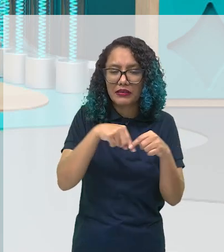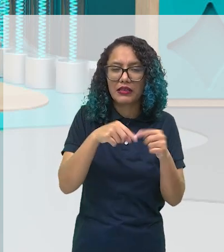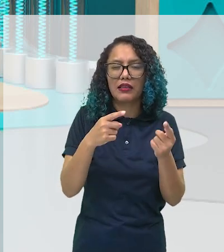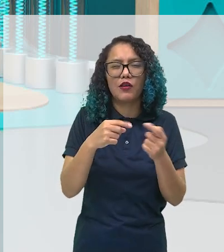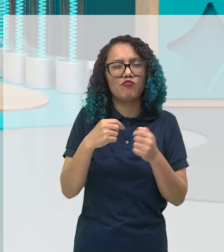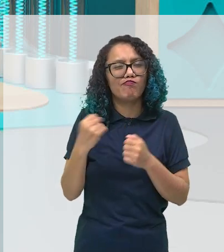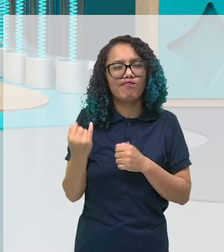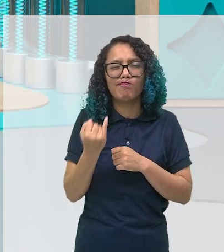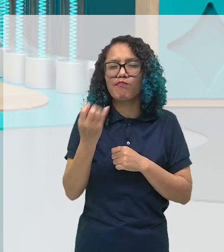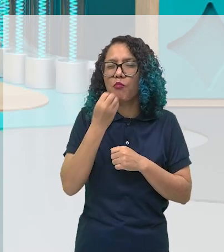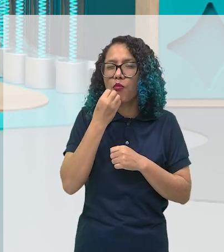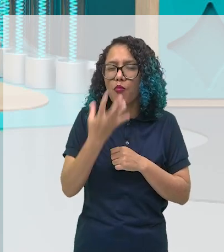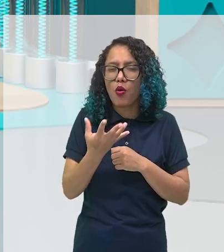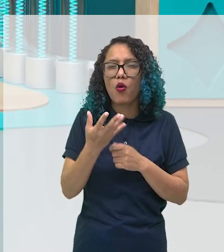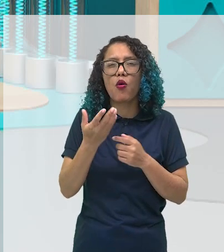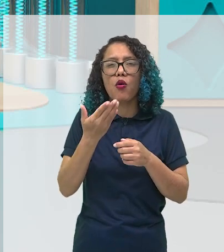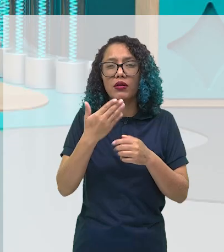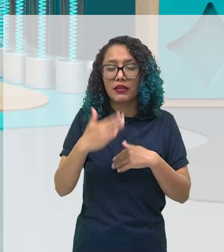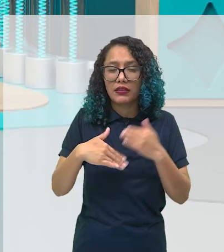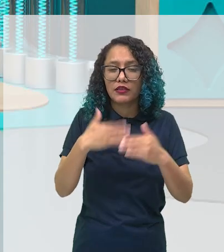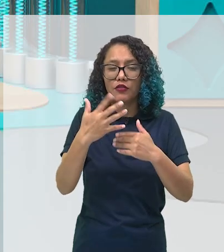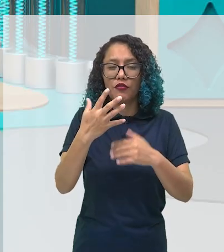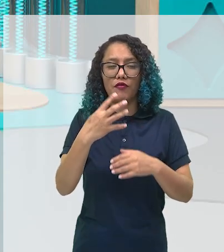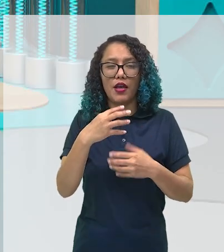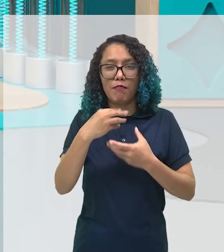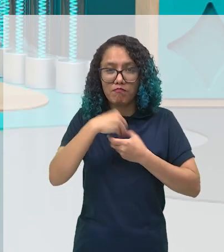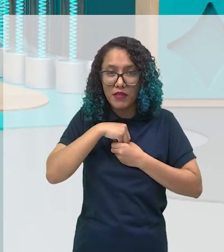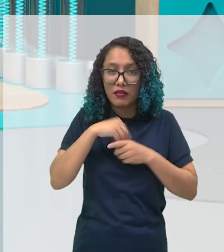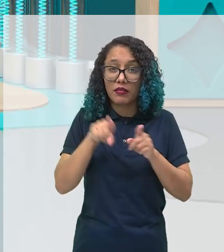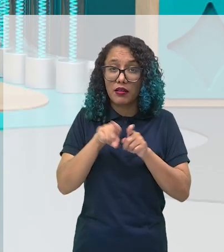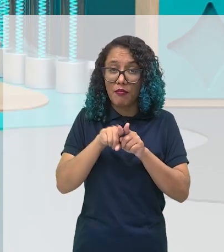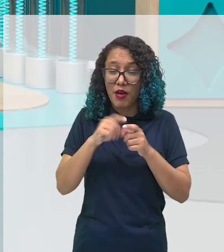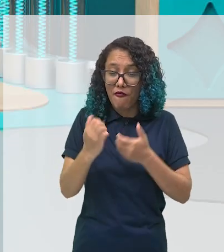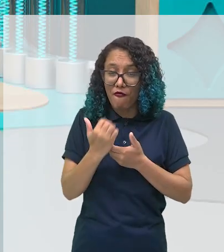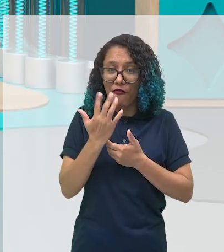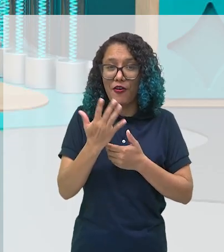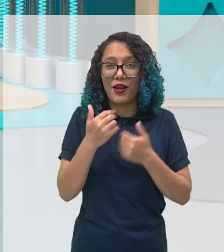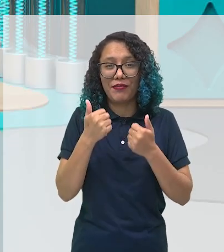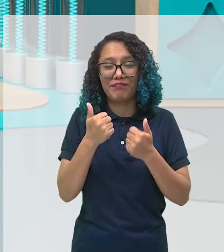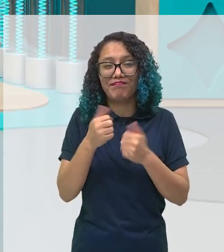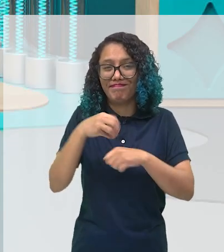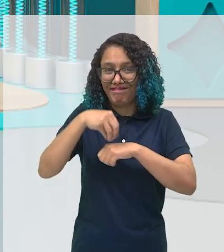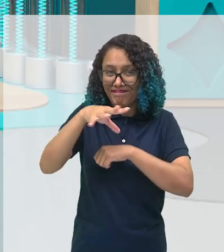para trabalhar questões internas e externas. Então, fica essa